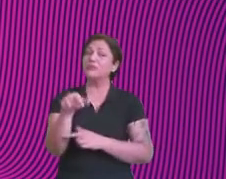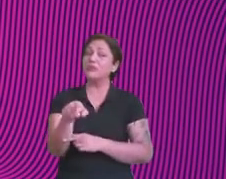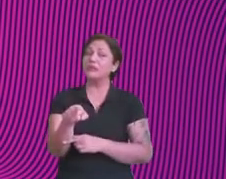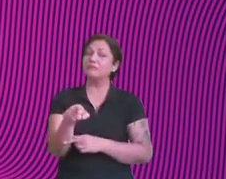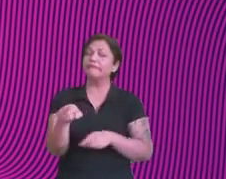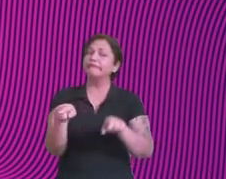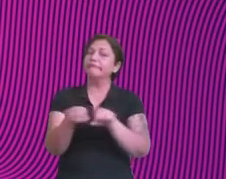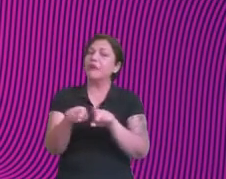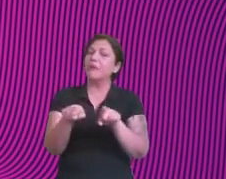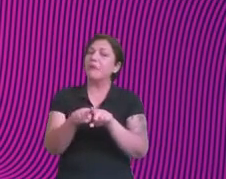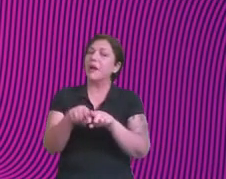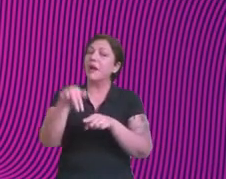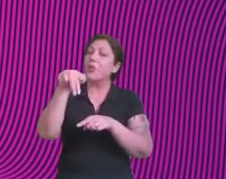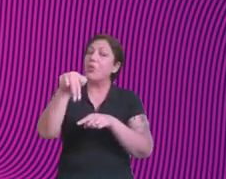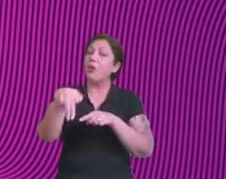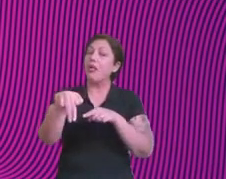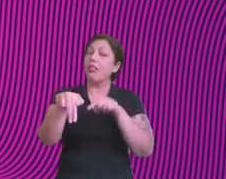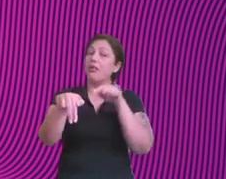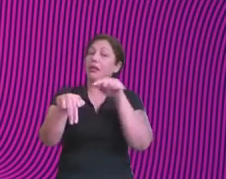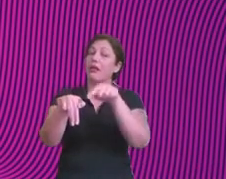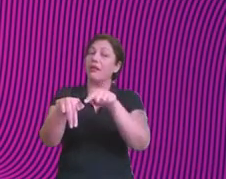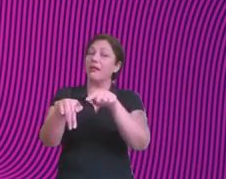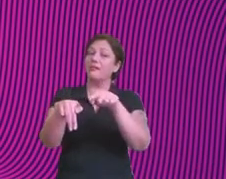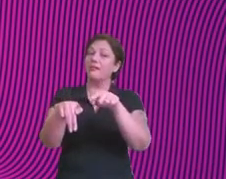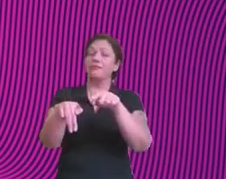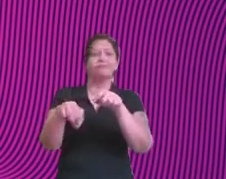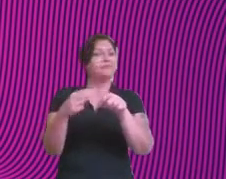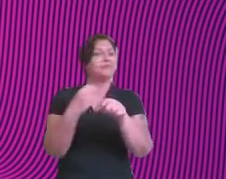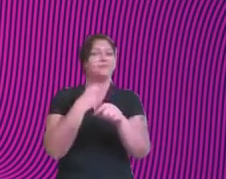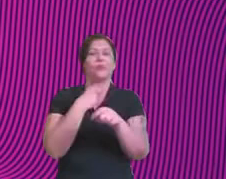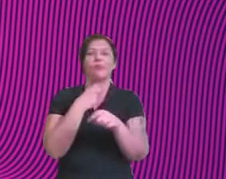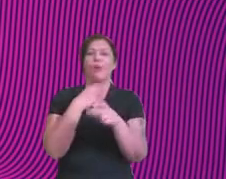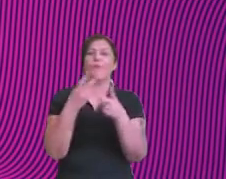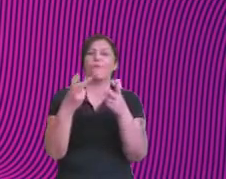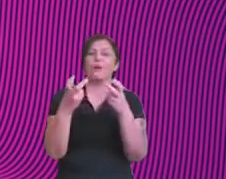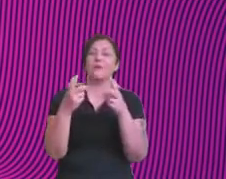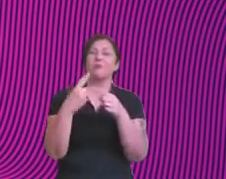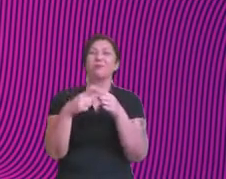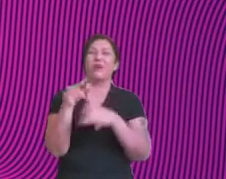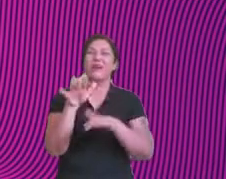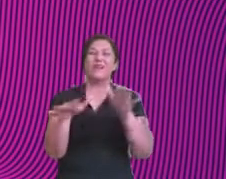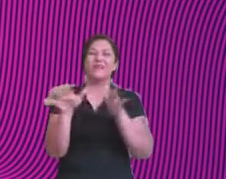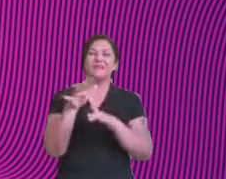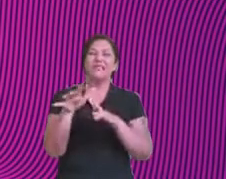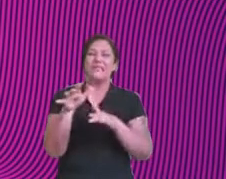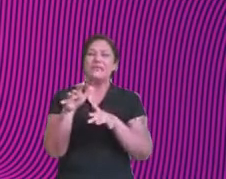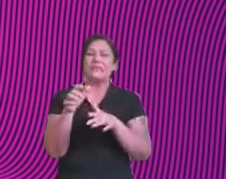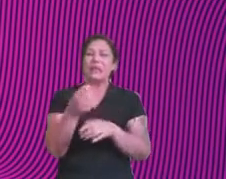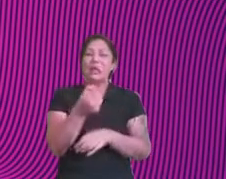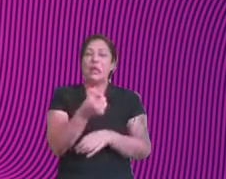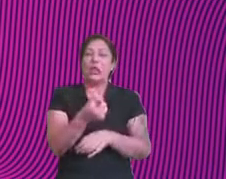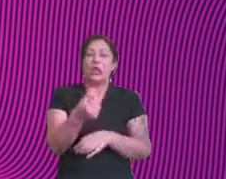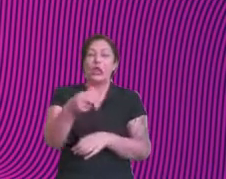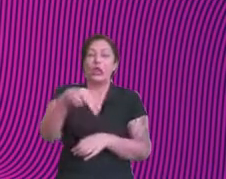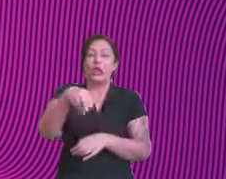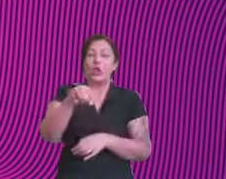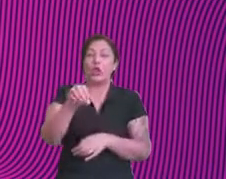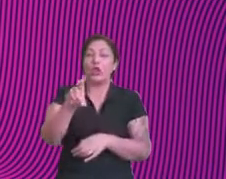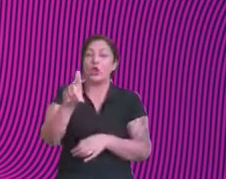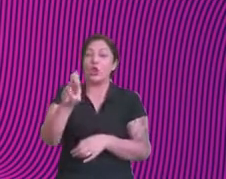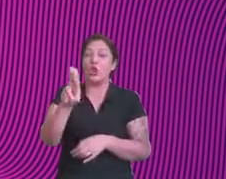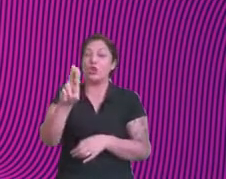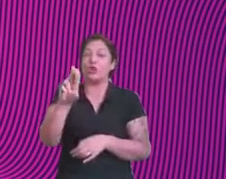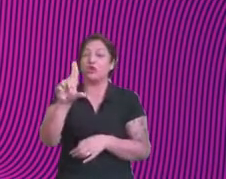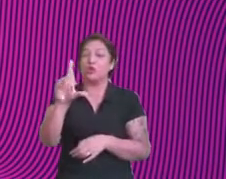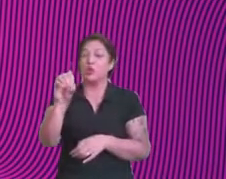pode ter os linfonodos suspeitos, que às vezes na tomografia não consegue identificar, e na eco a gente consegue ver